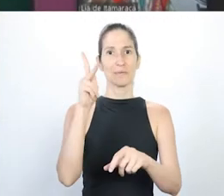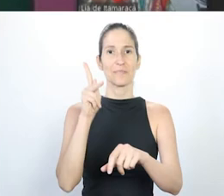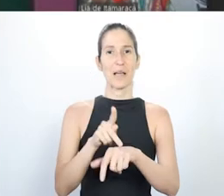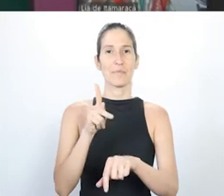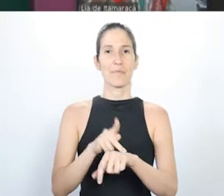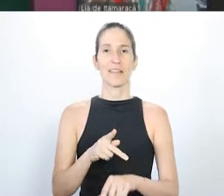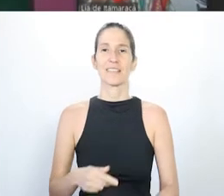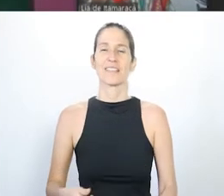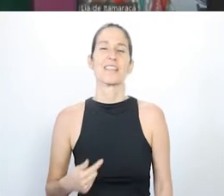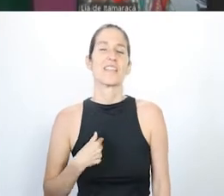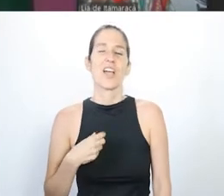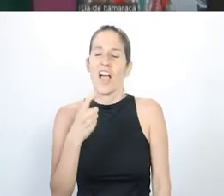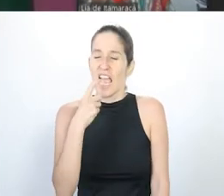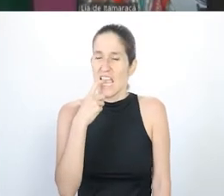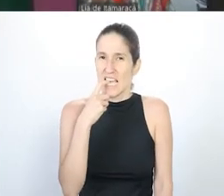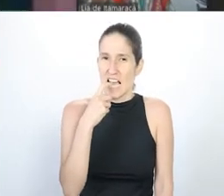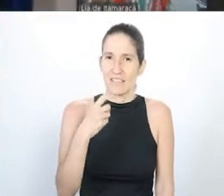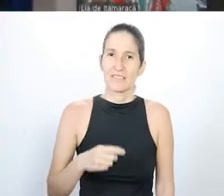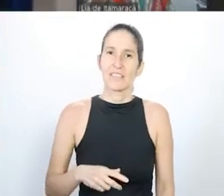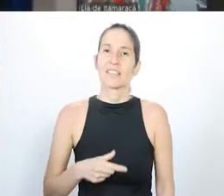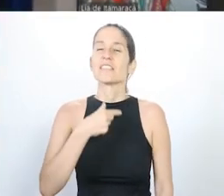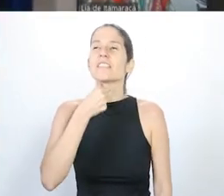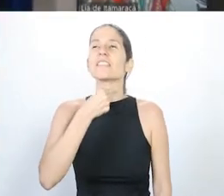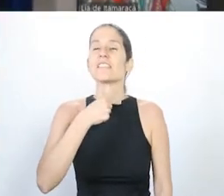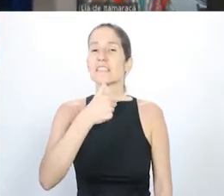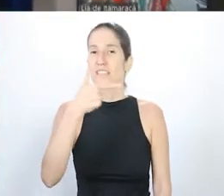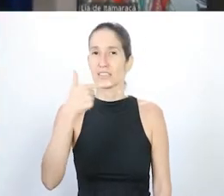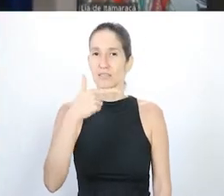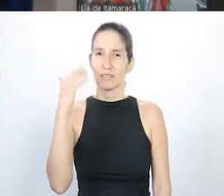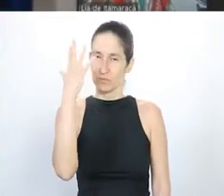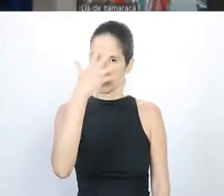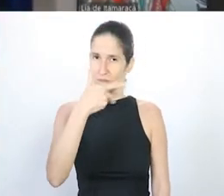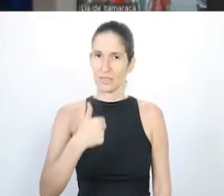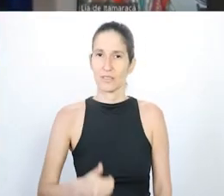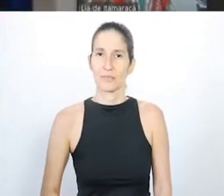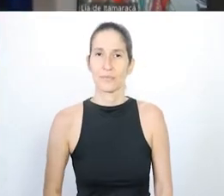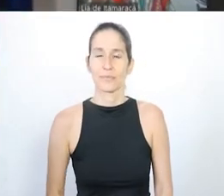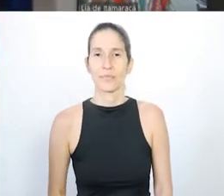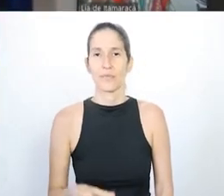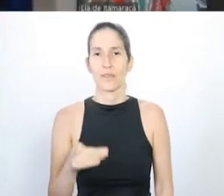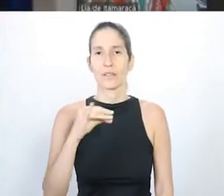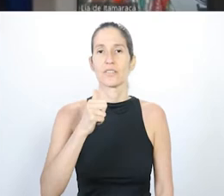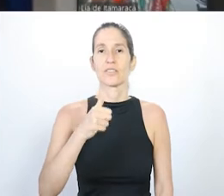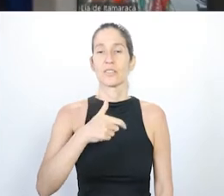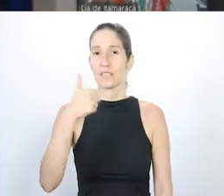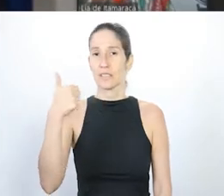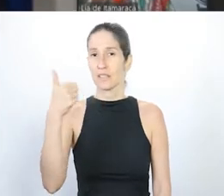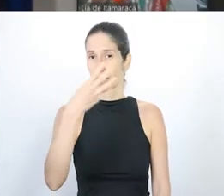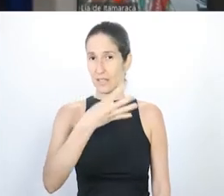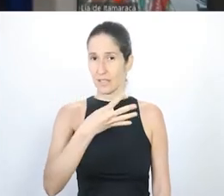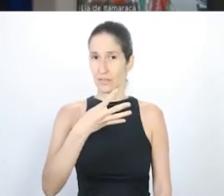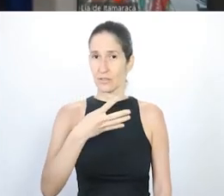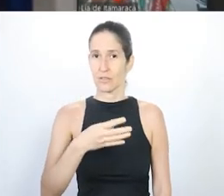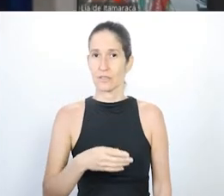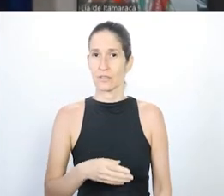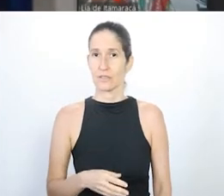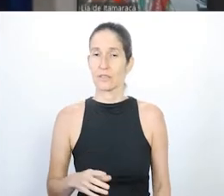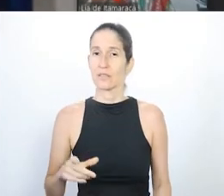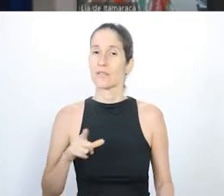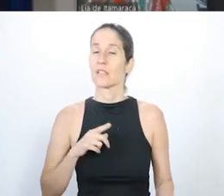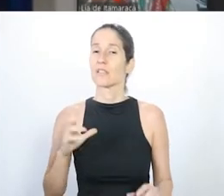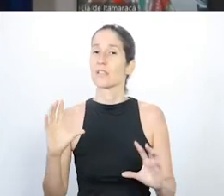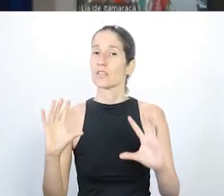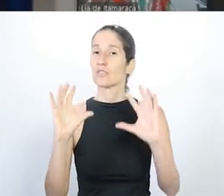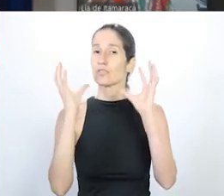fazem uma segunda bonita. E dia 14, Assis, dia 14, vocês vão fazer o show do Coco